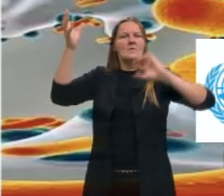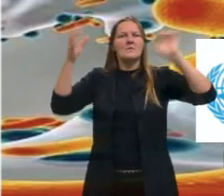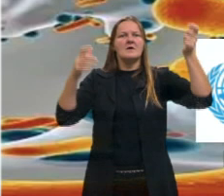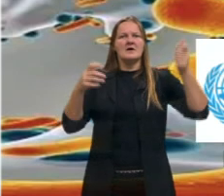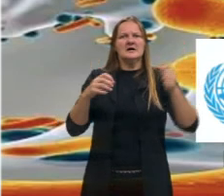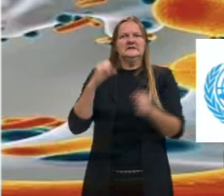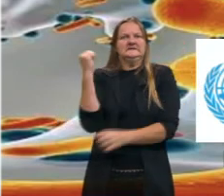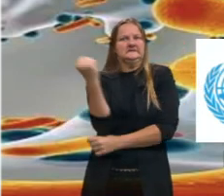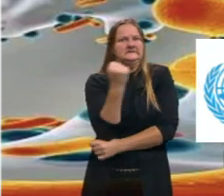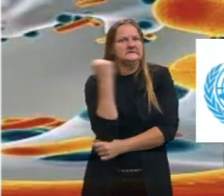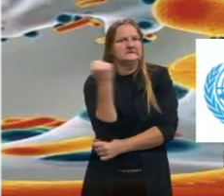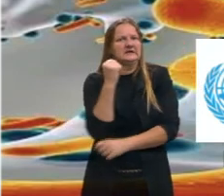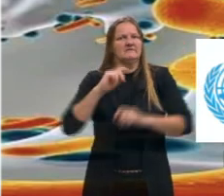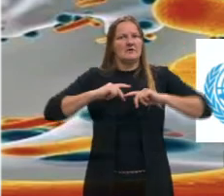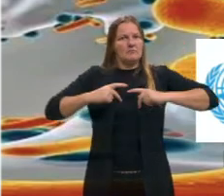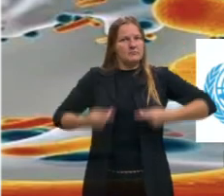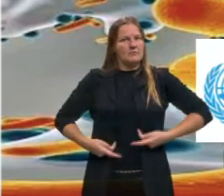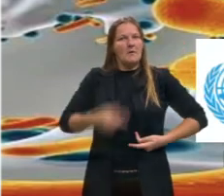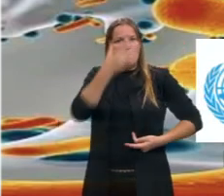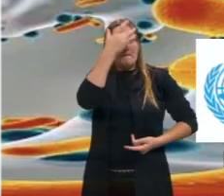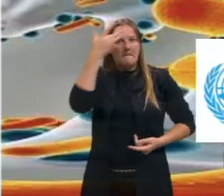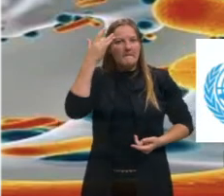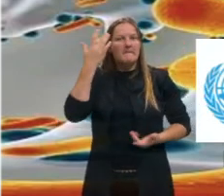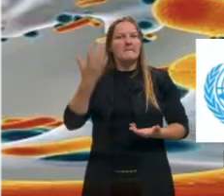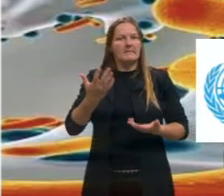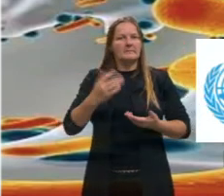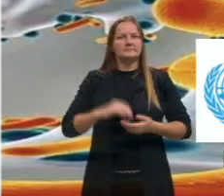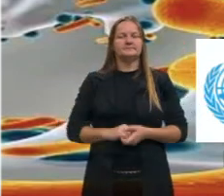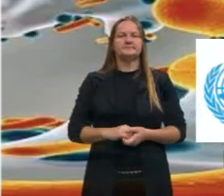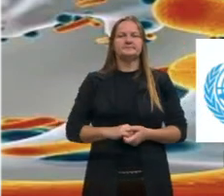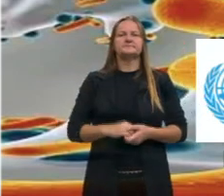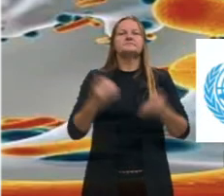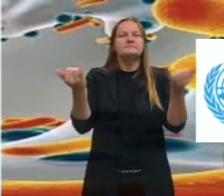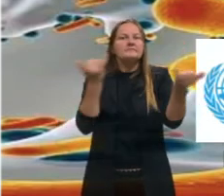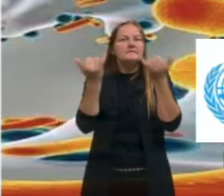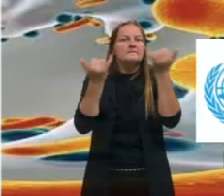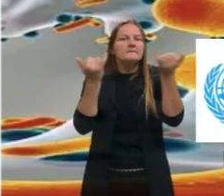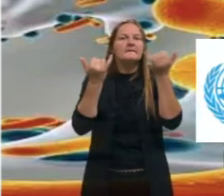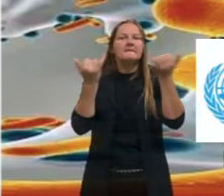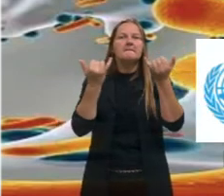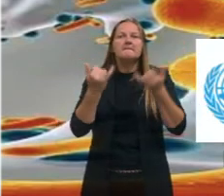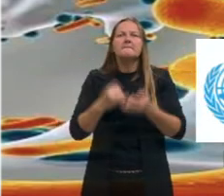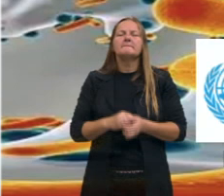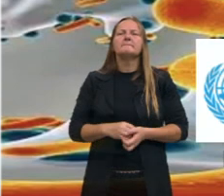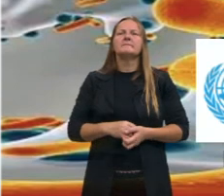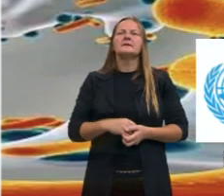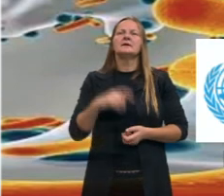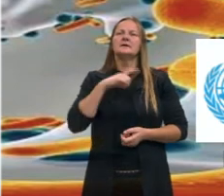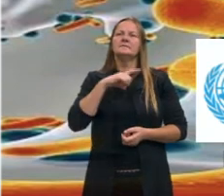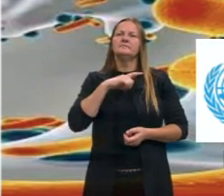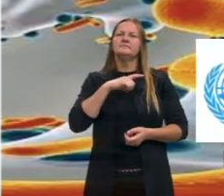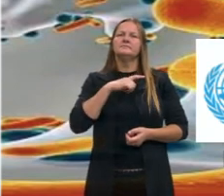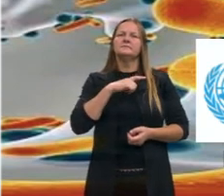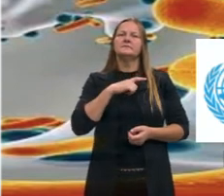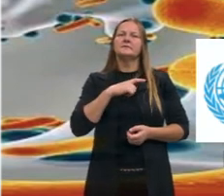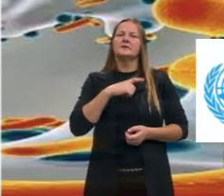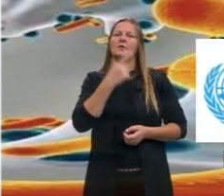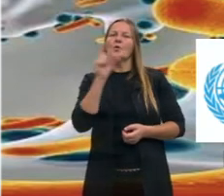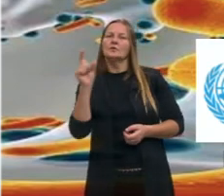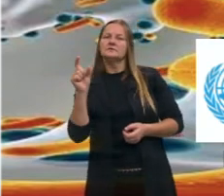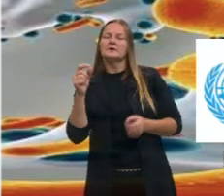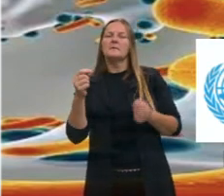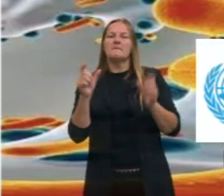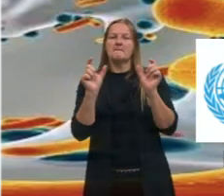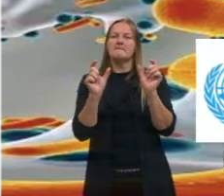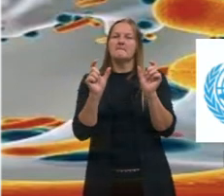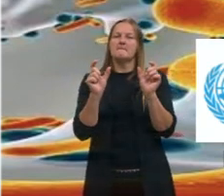a exposição humana e aí as pessoas de corte né como eu disse então outra parte da da matéria